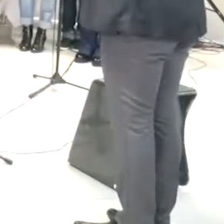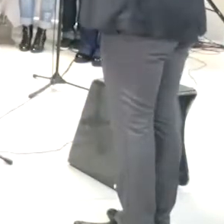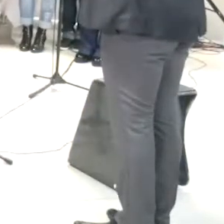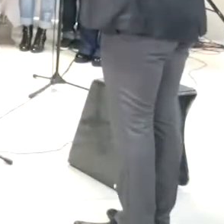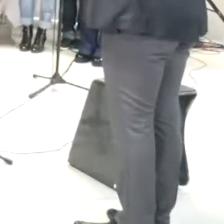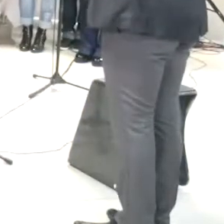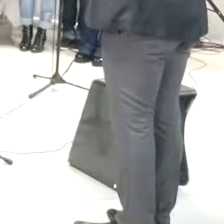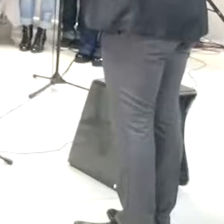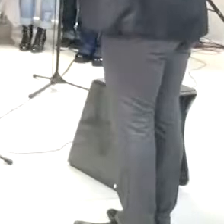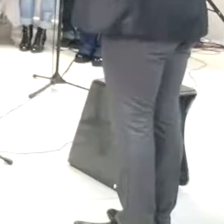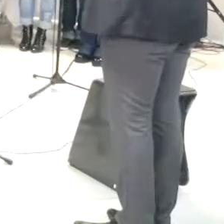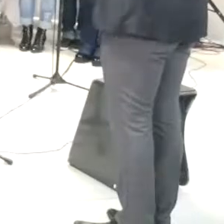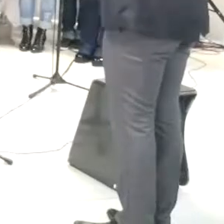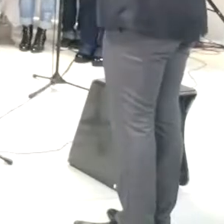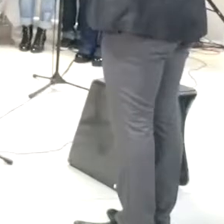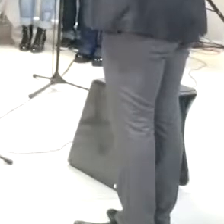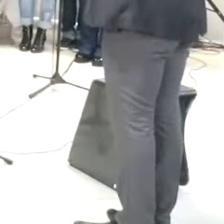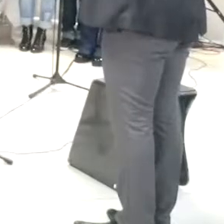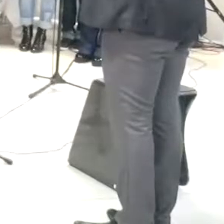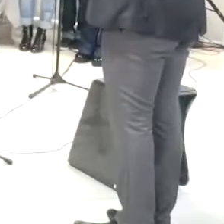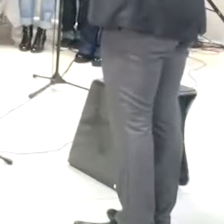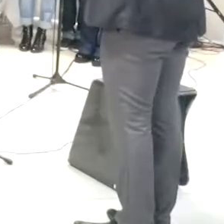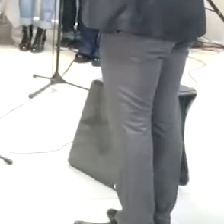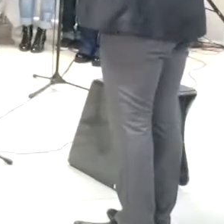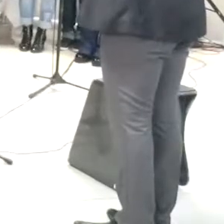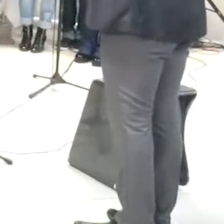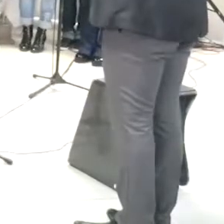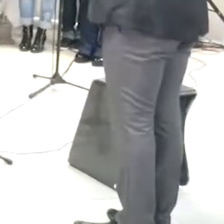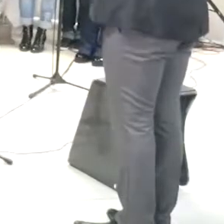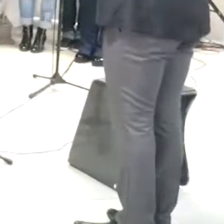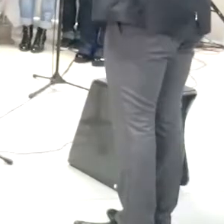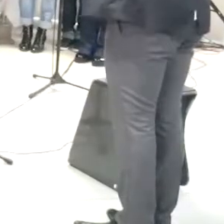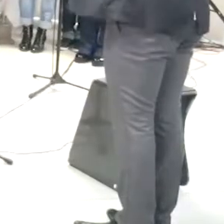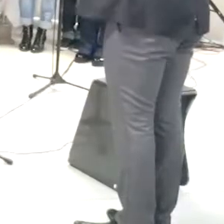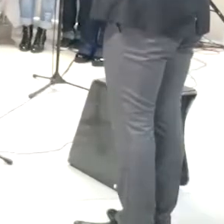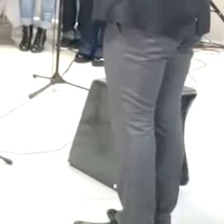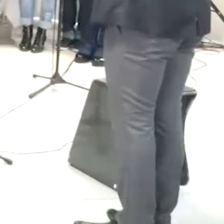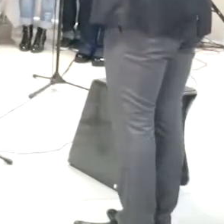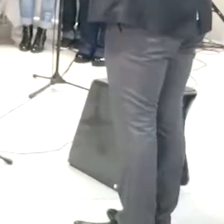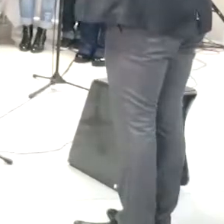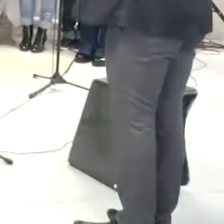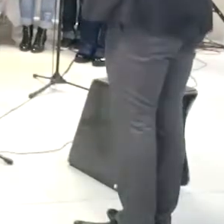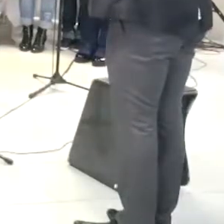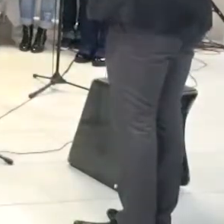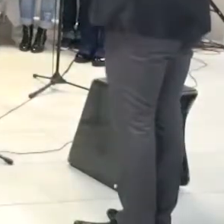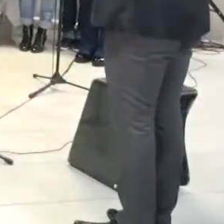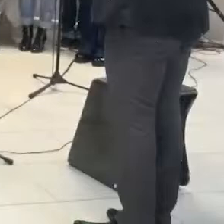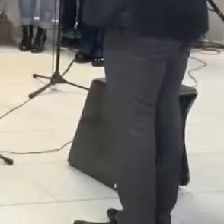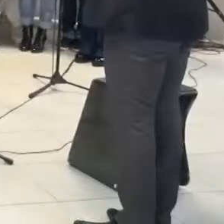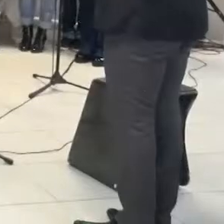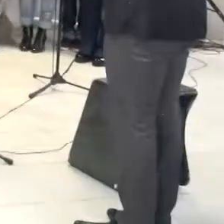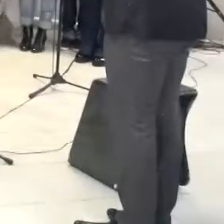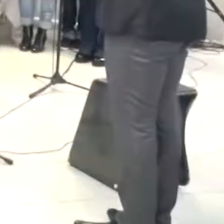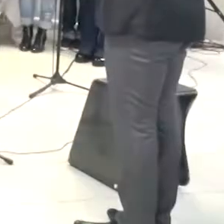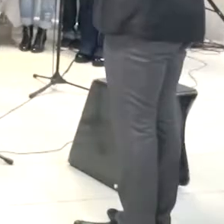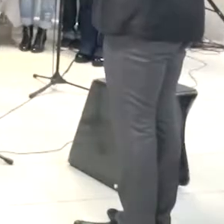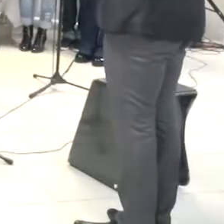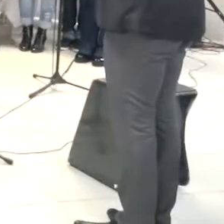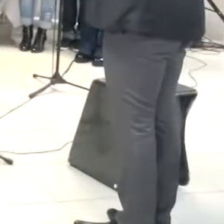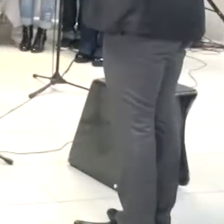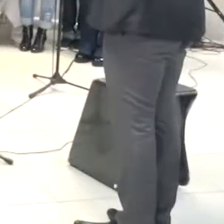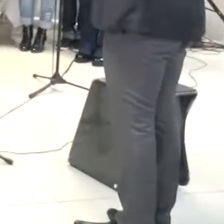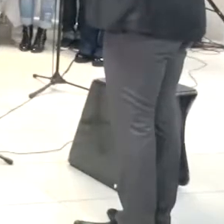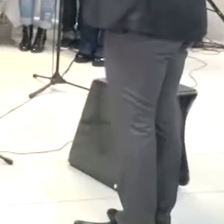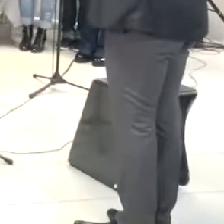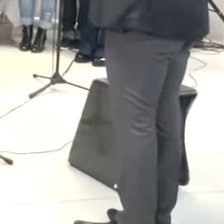raio vívido, de amor e de esperança, terra desce. Sem teu formoso céu,